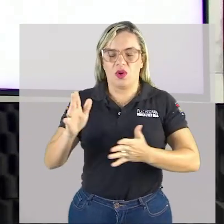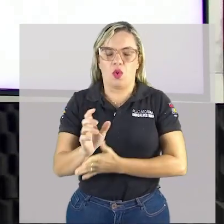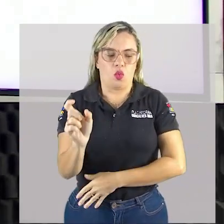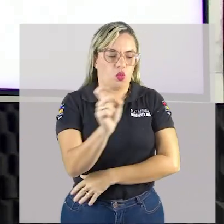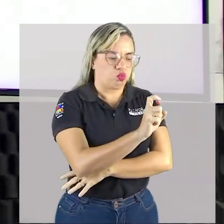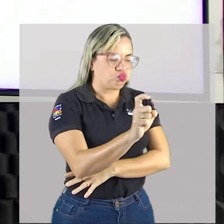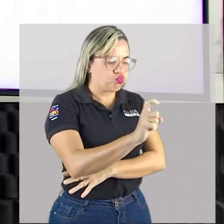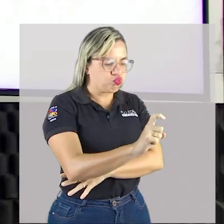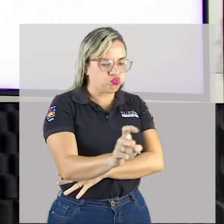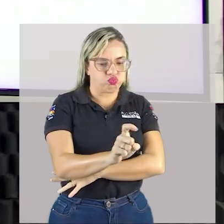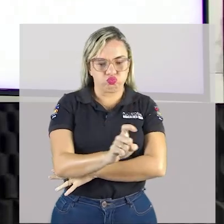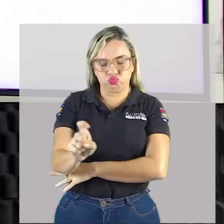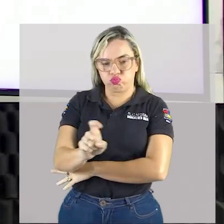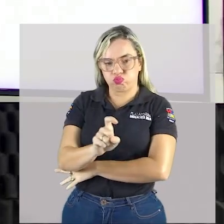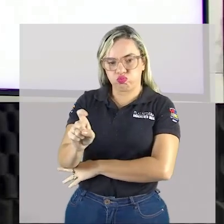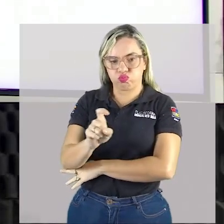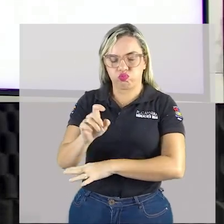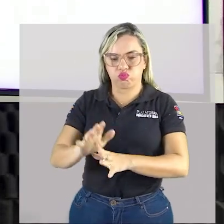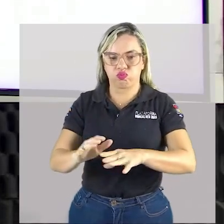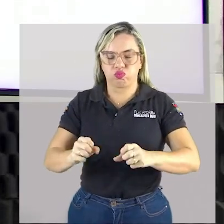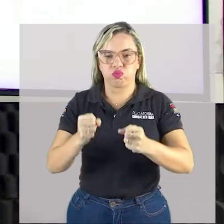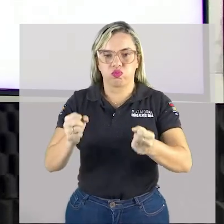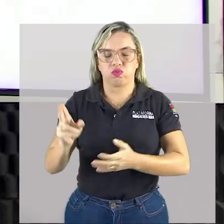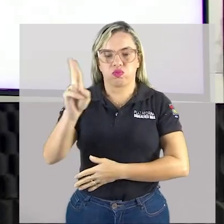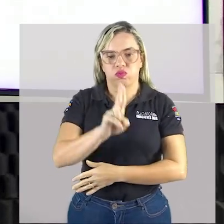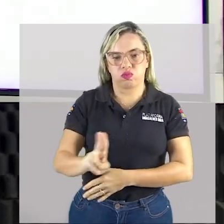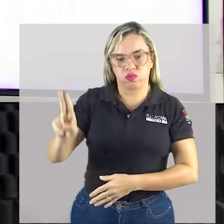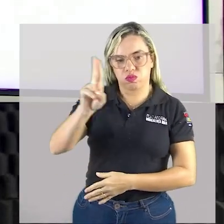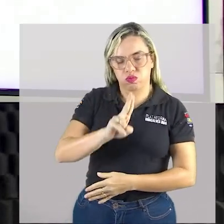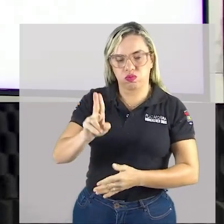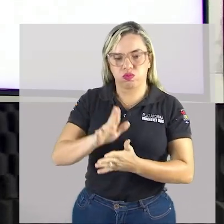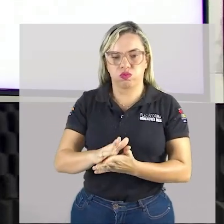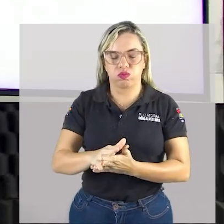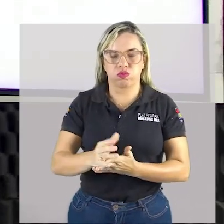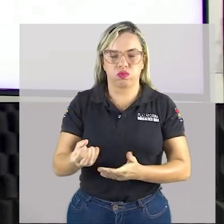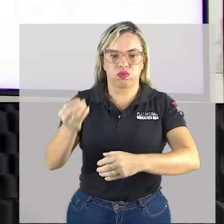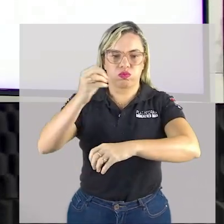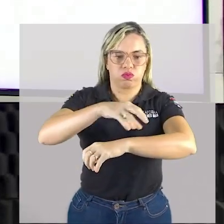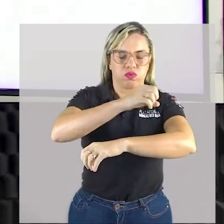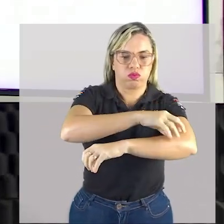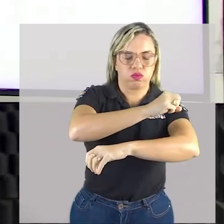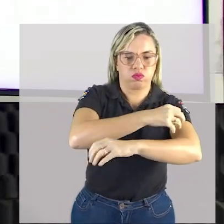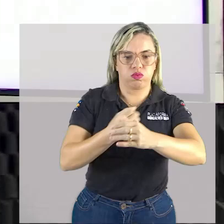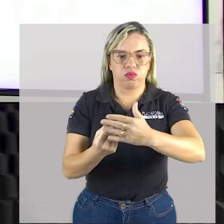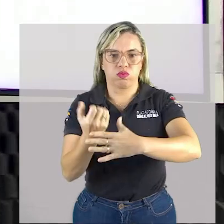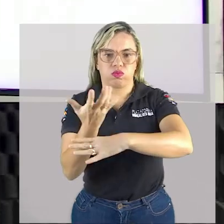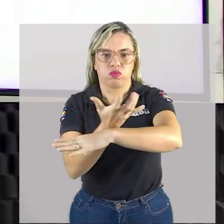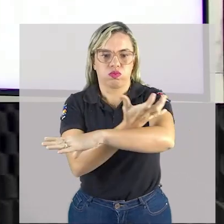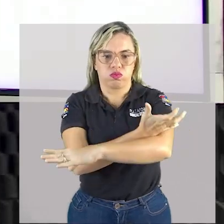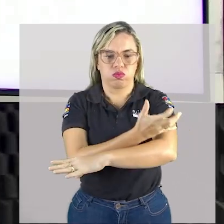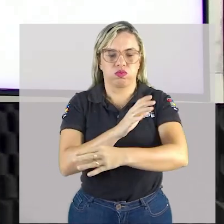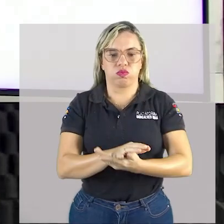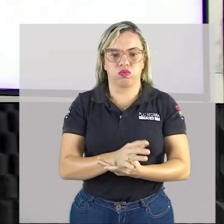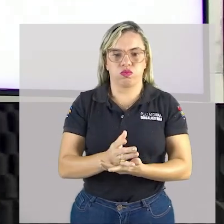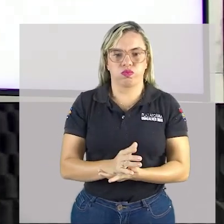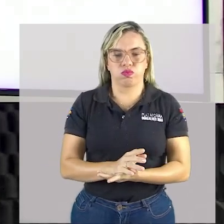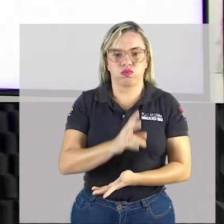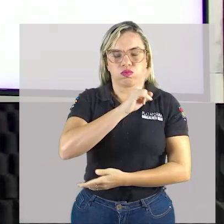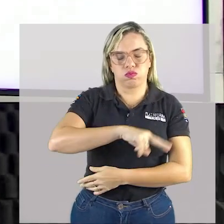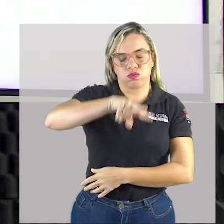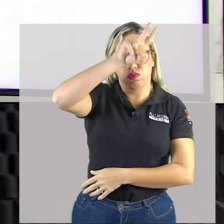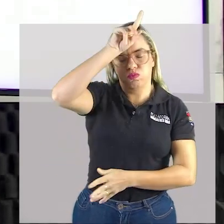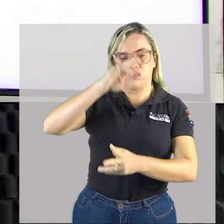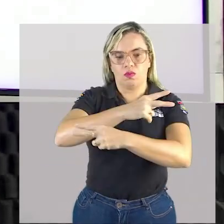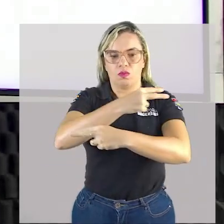lá para poder, né, usa o inseticida, pulveriza lá na lavoura para acabar com o inseto, né? Só que